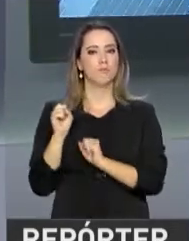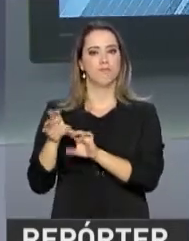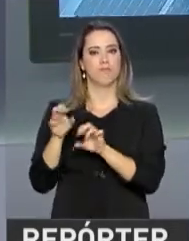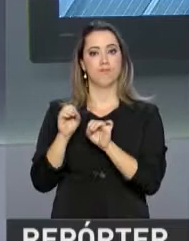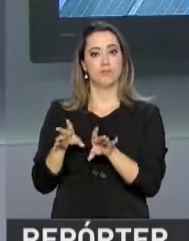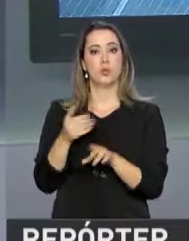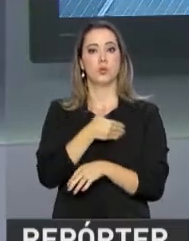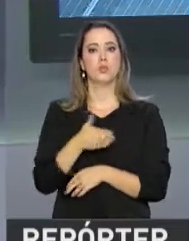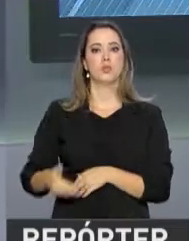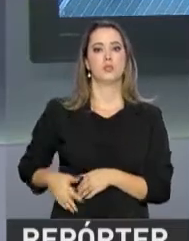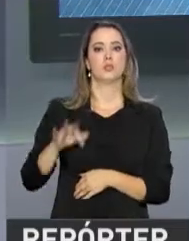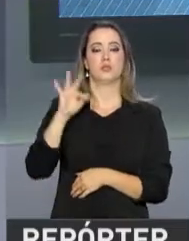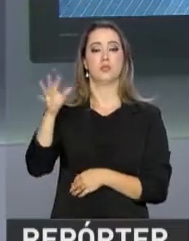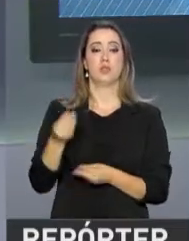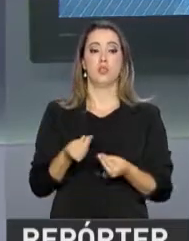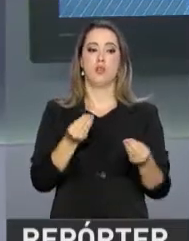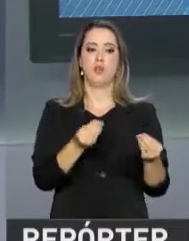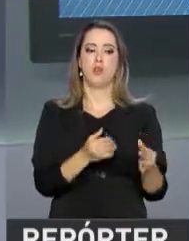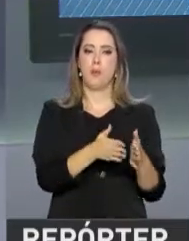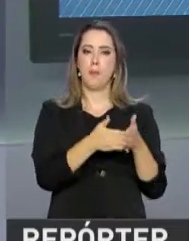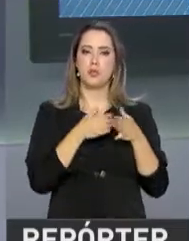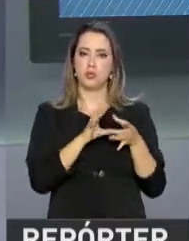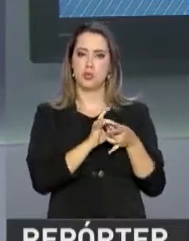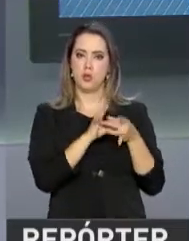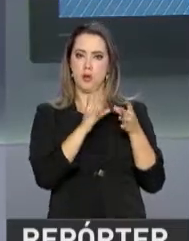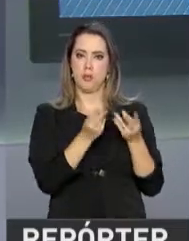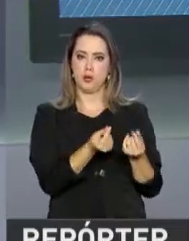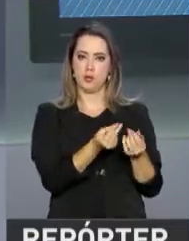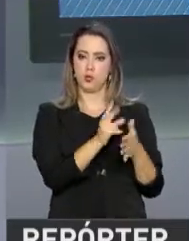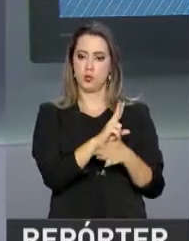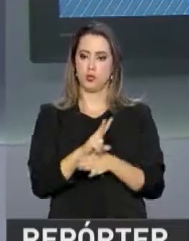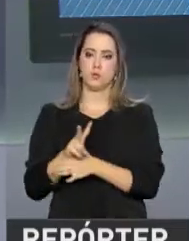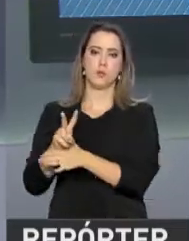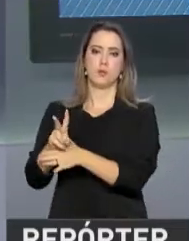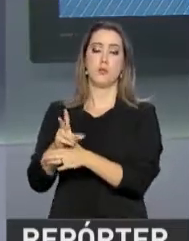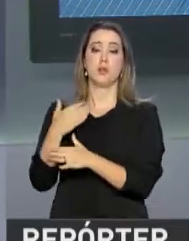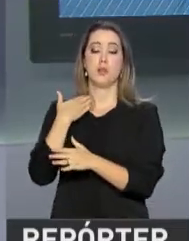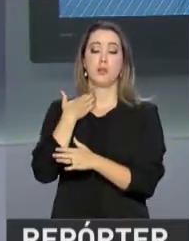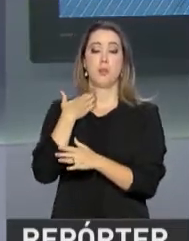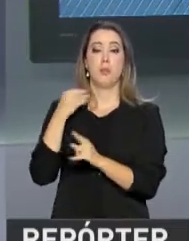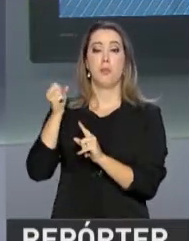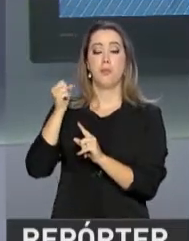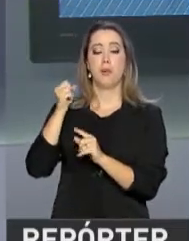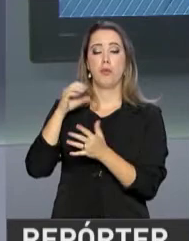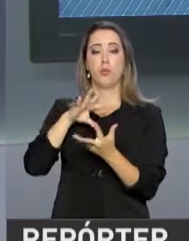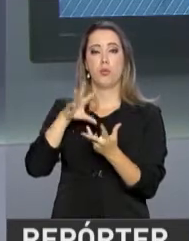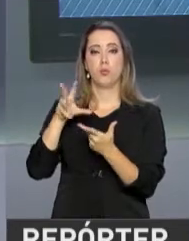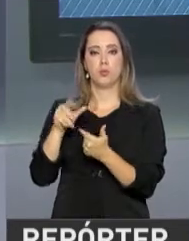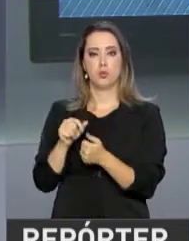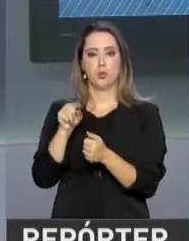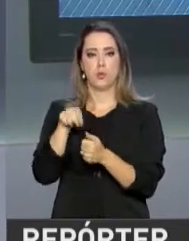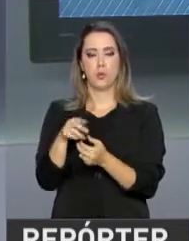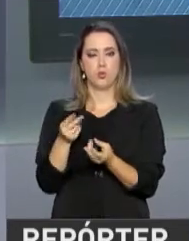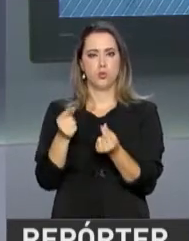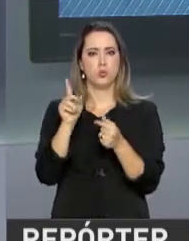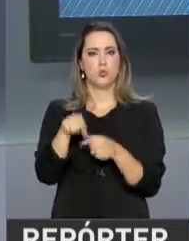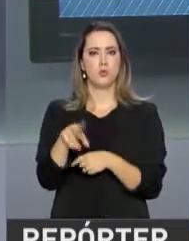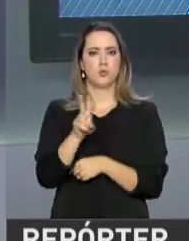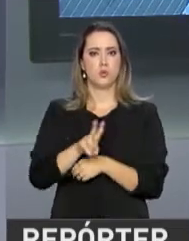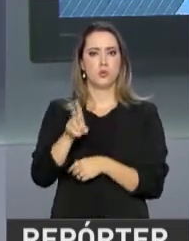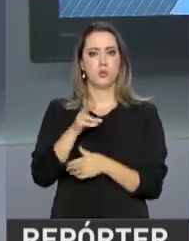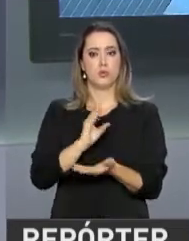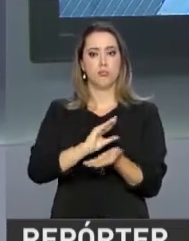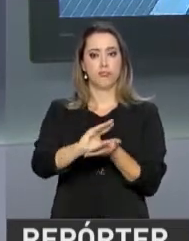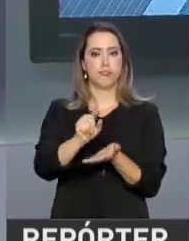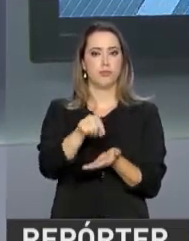governo federal vai enviar ao senado um pedido de autorização de empréstimo ao banco mundial o dinheiro será usado na implementação do novo ensino